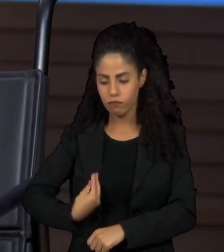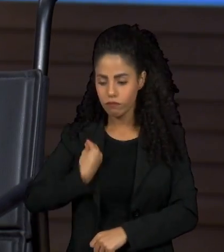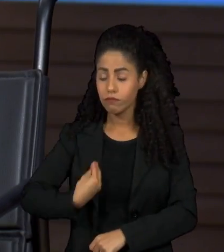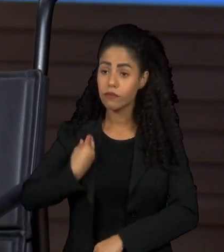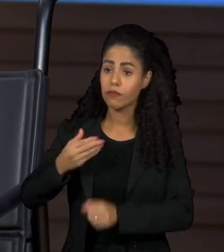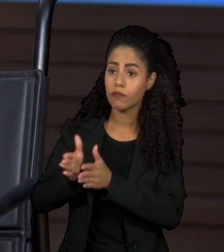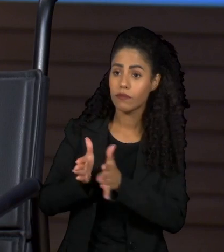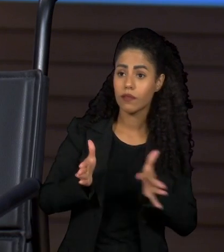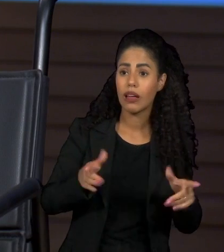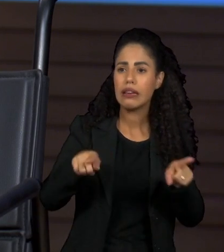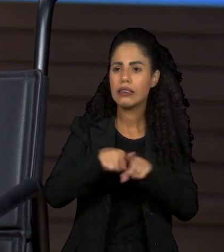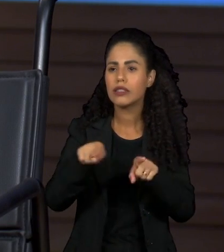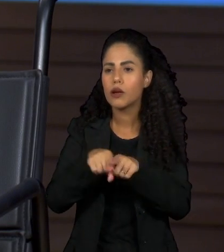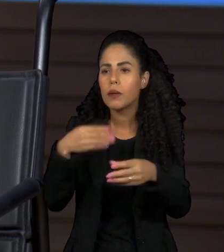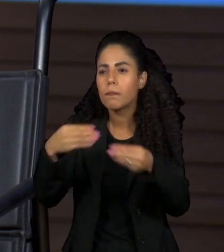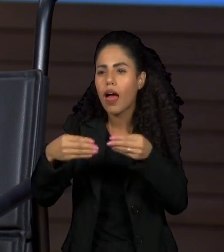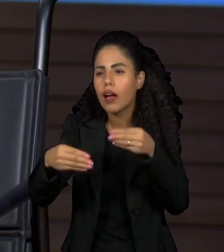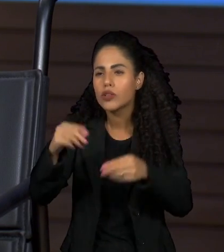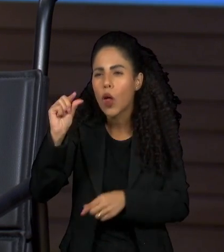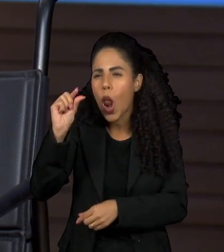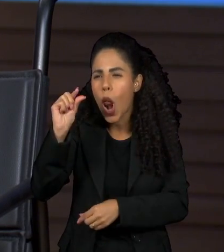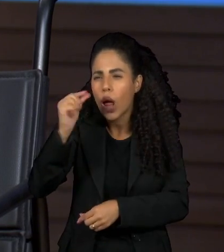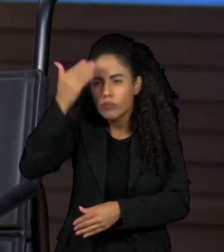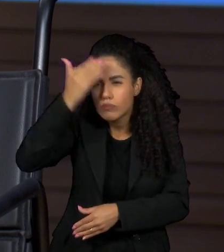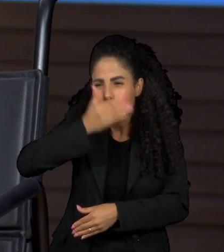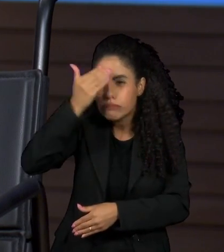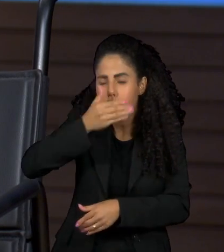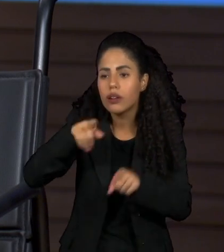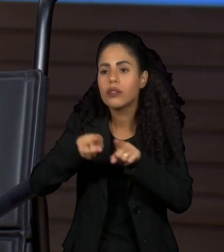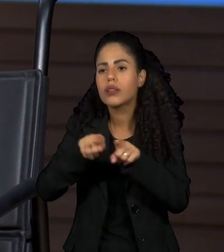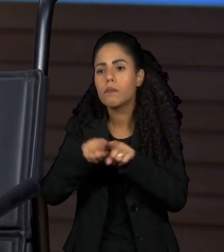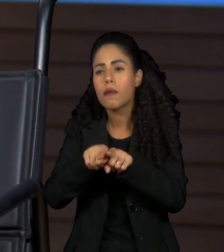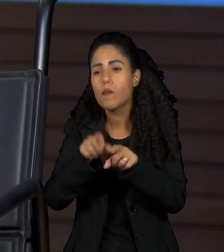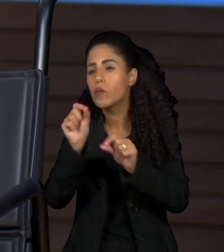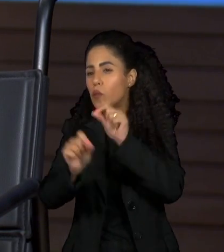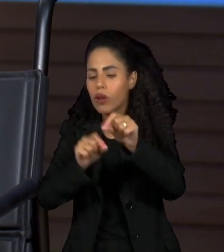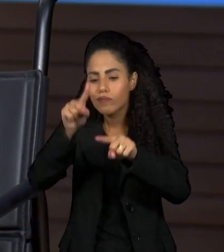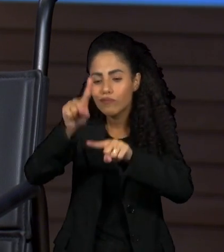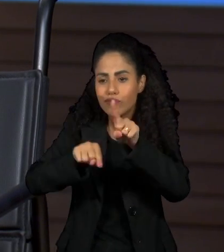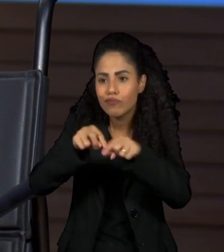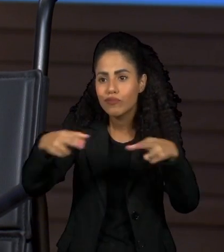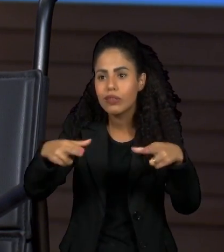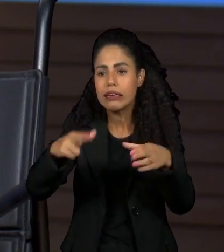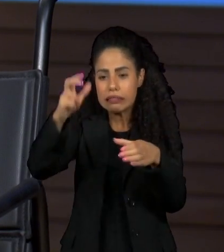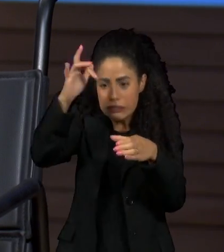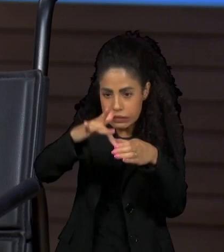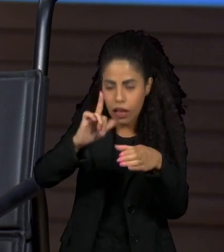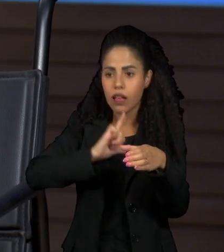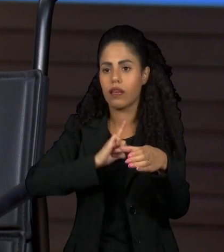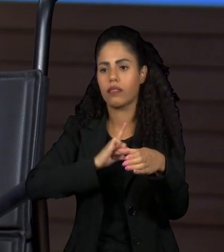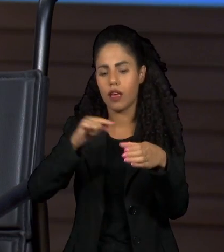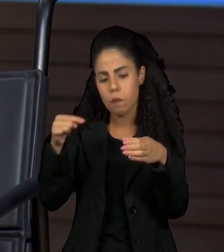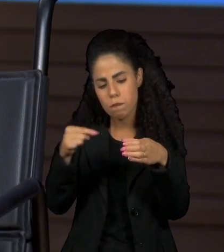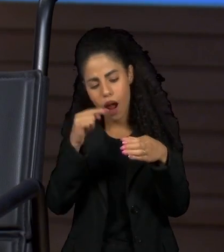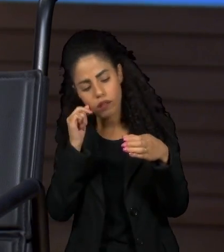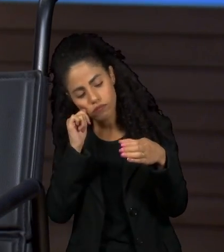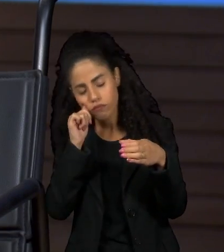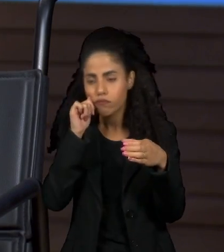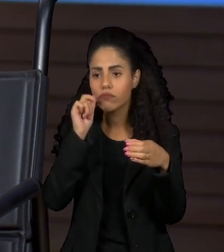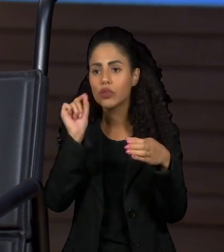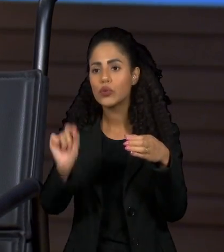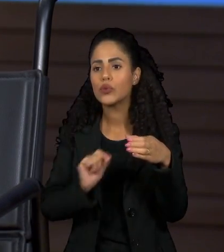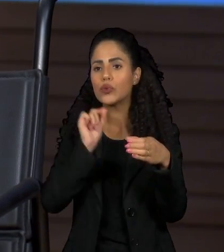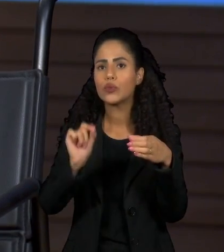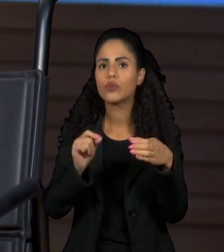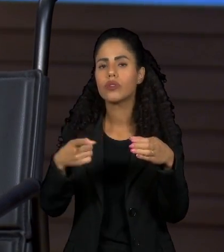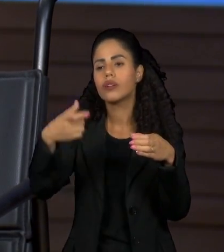quando a gente fala de microplástico, a gente também ficar de olho principalmente naqueles produtos que tem já o microplástico, né? Quando a gente fala assim, como a professora